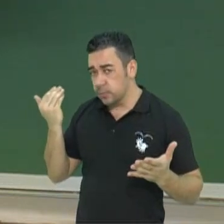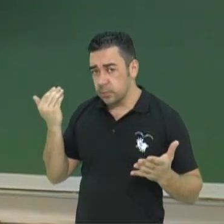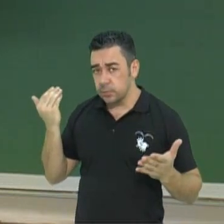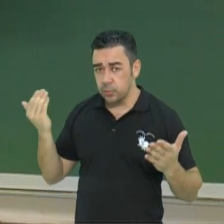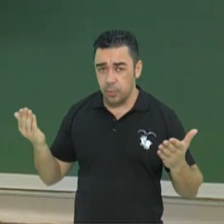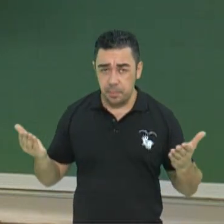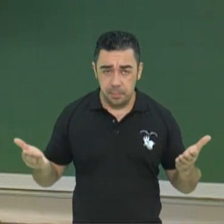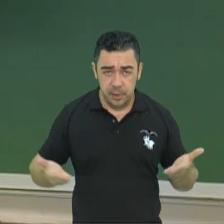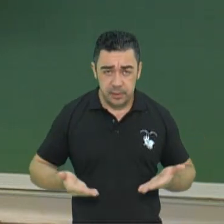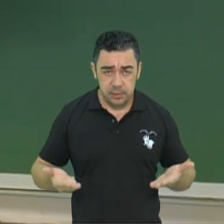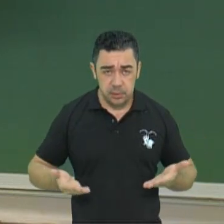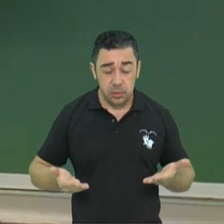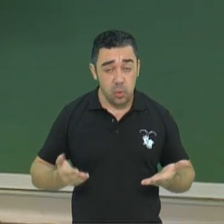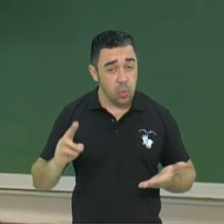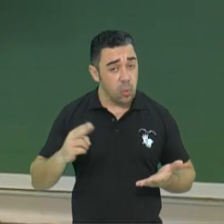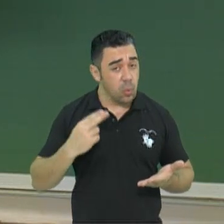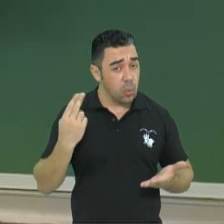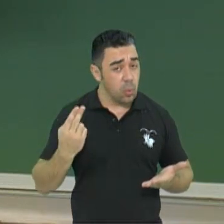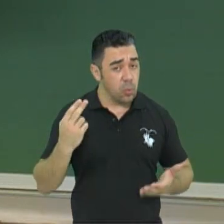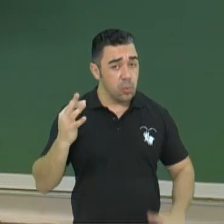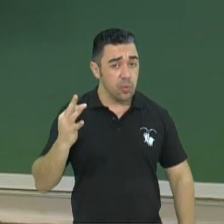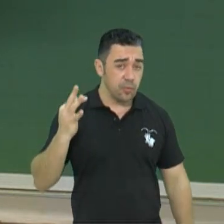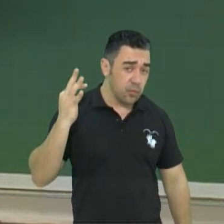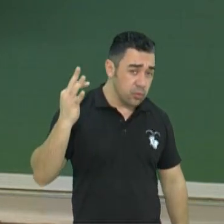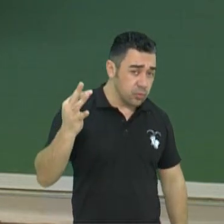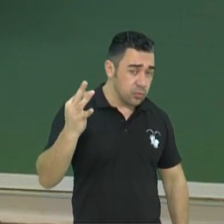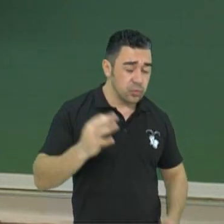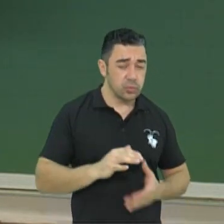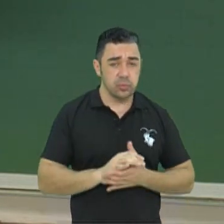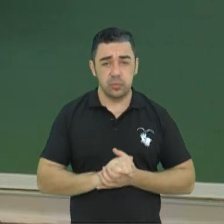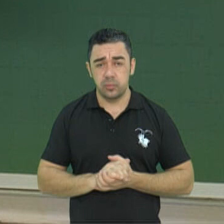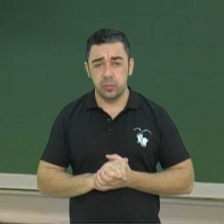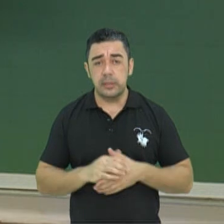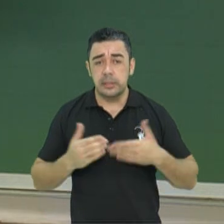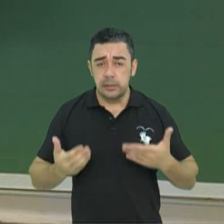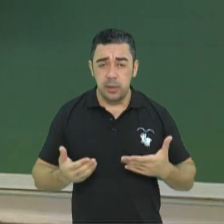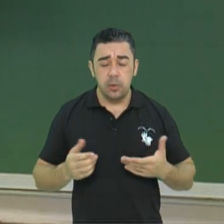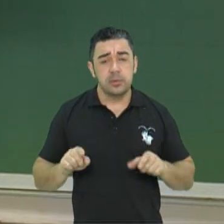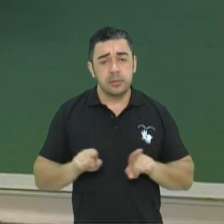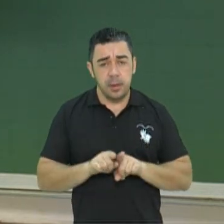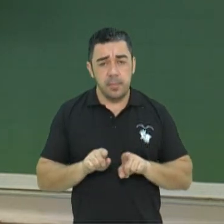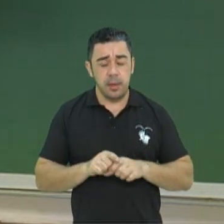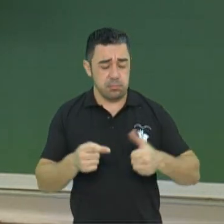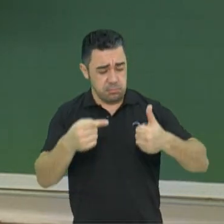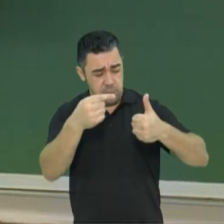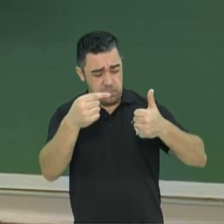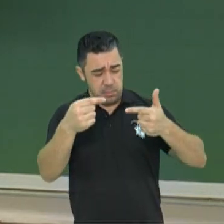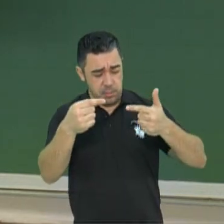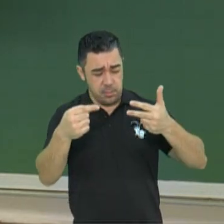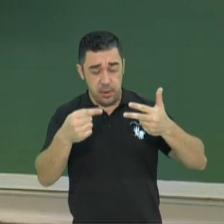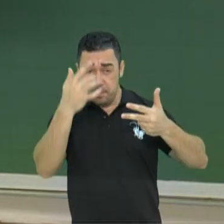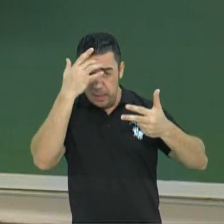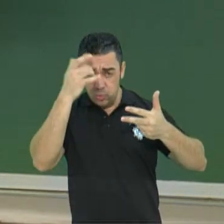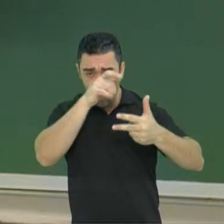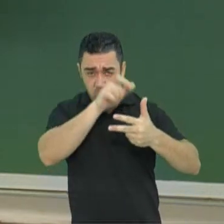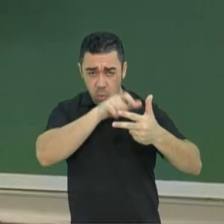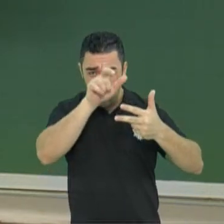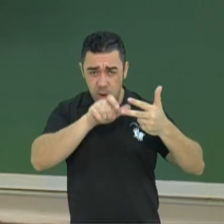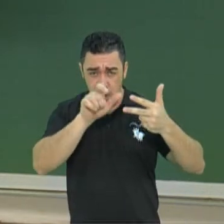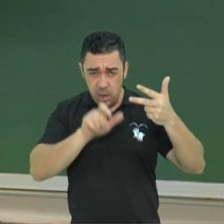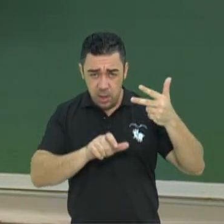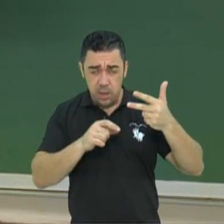no presente ou no futuro. E conforme as pessoas do discurso, as quais elas